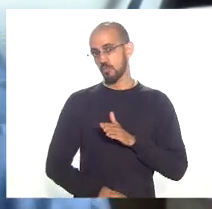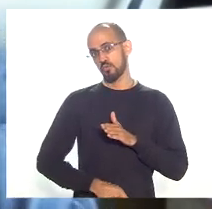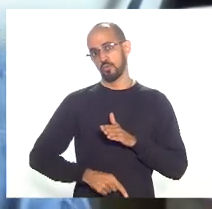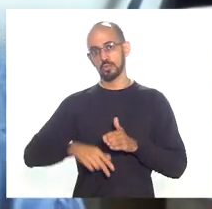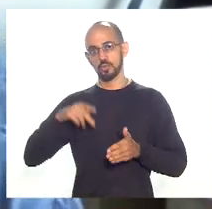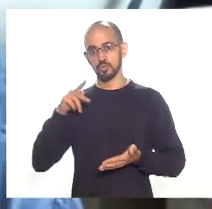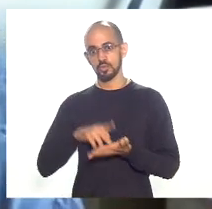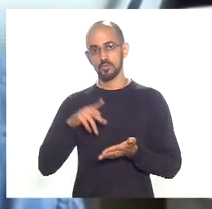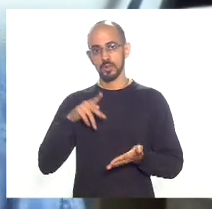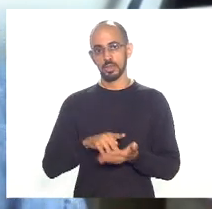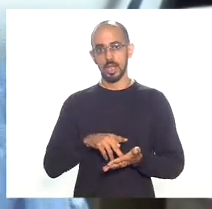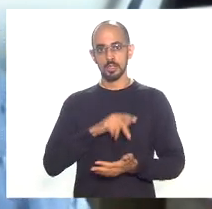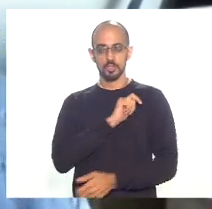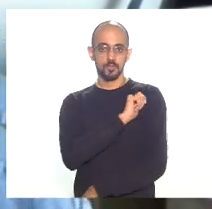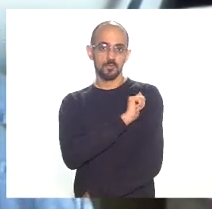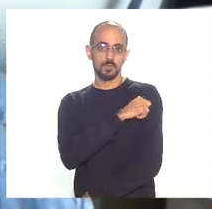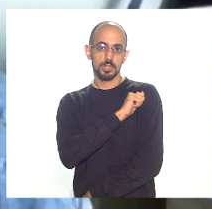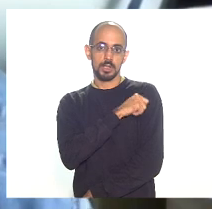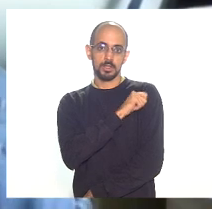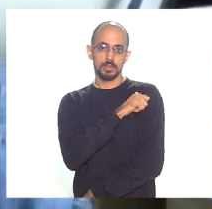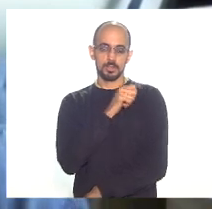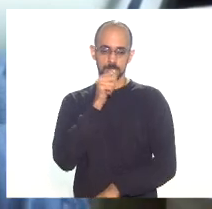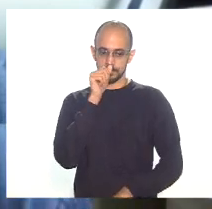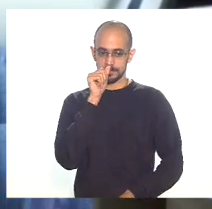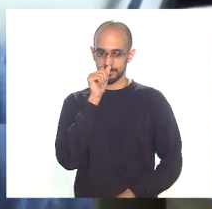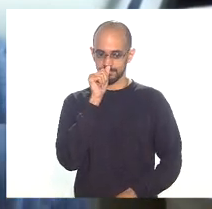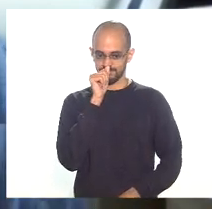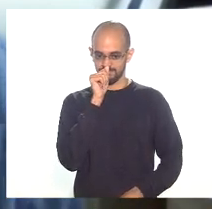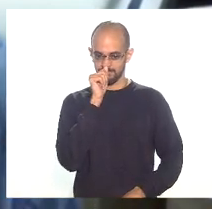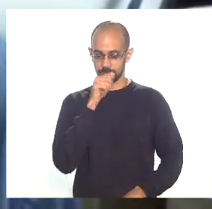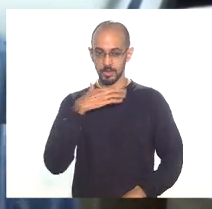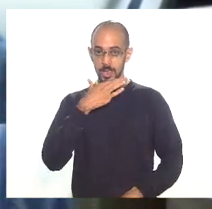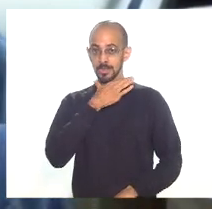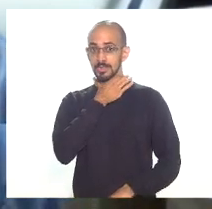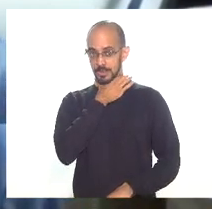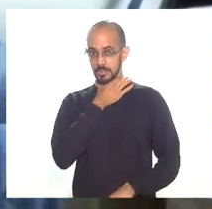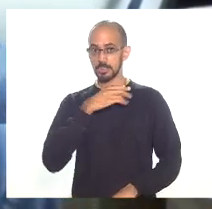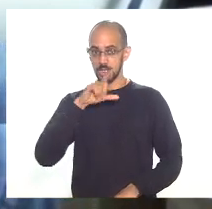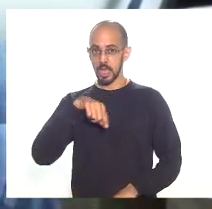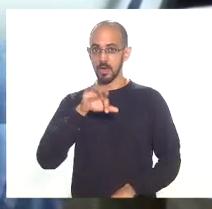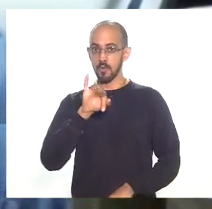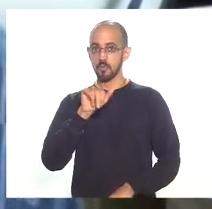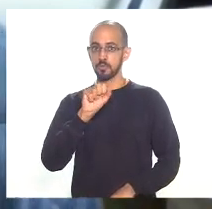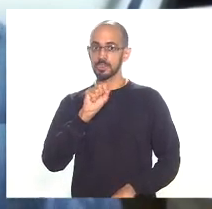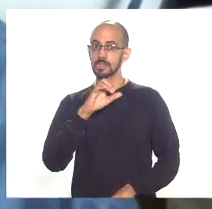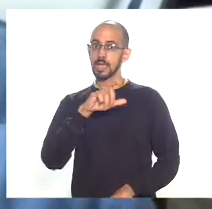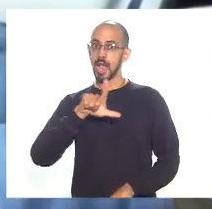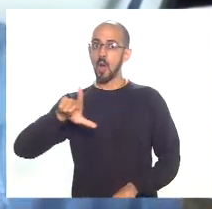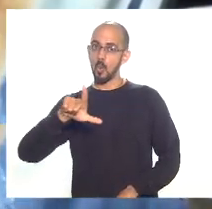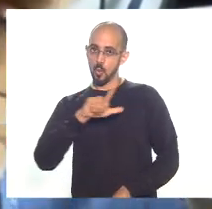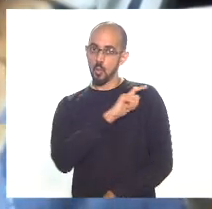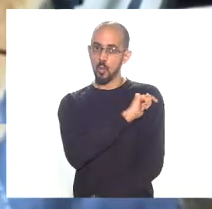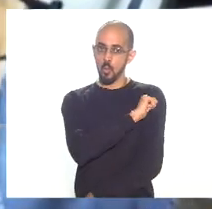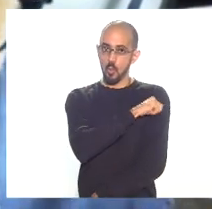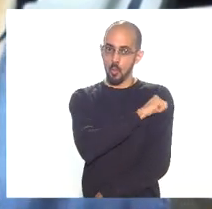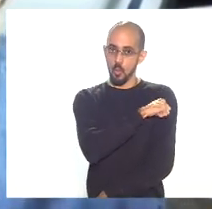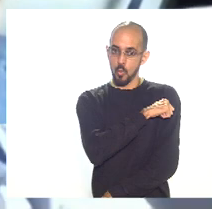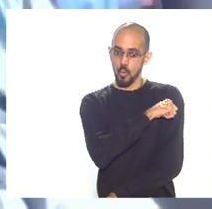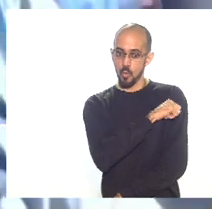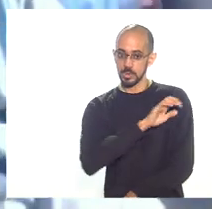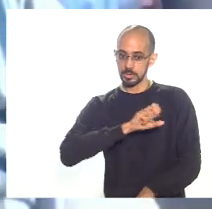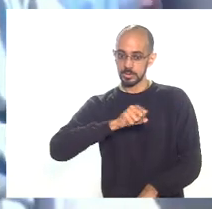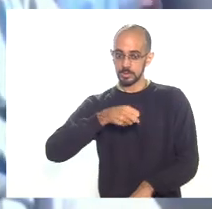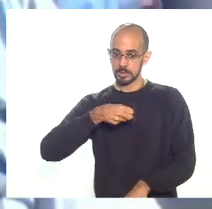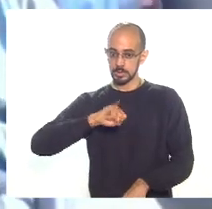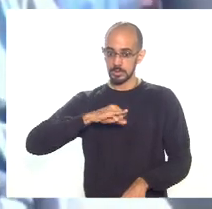fiscalista a crise é fiscal se a crise é fiscal é